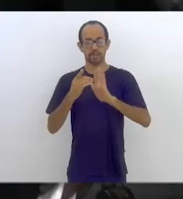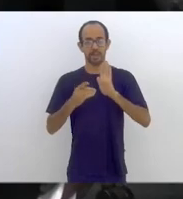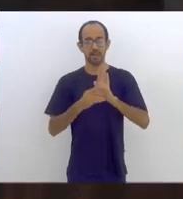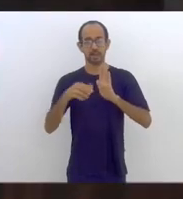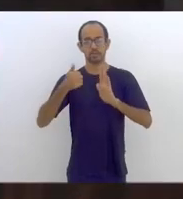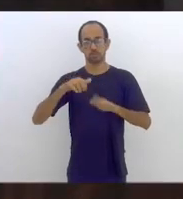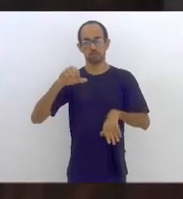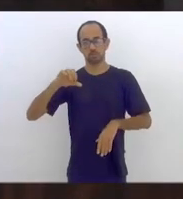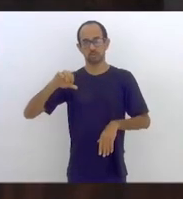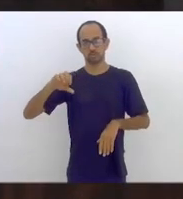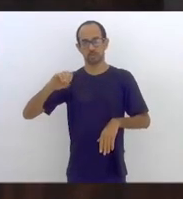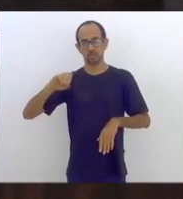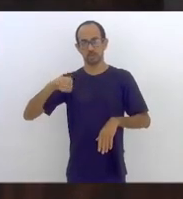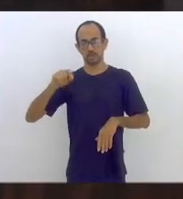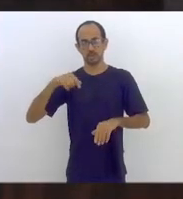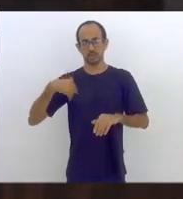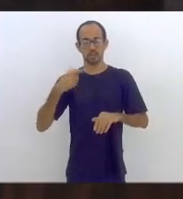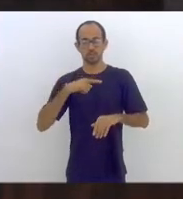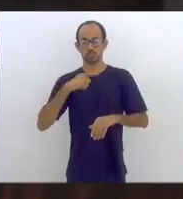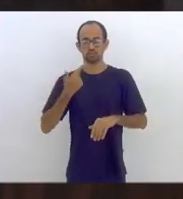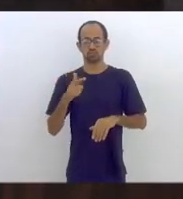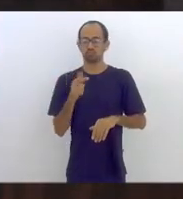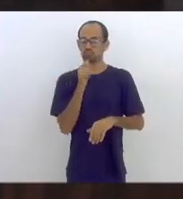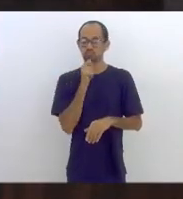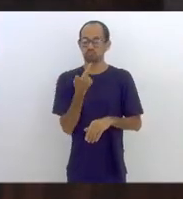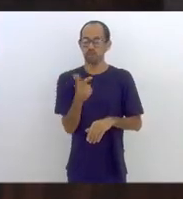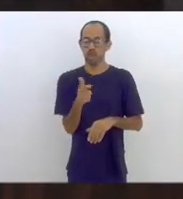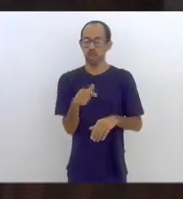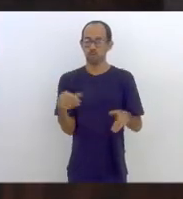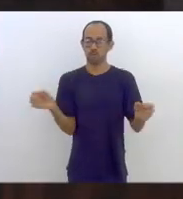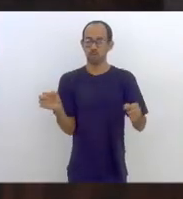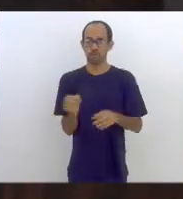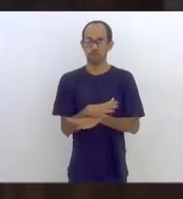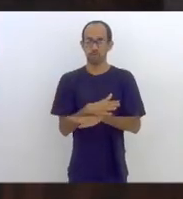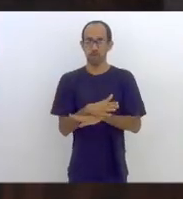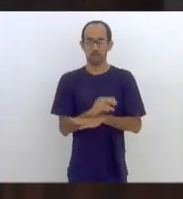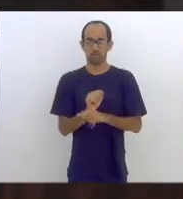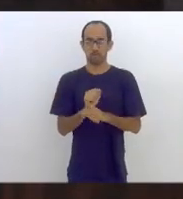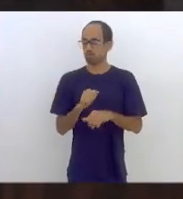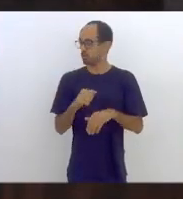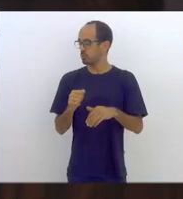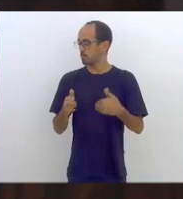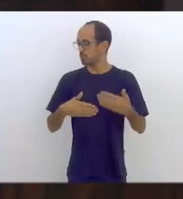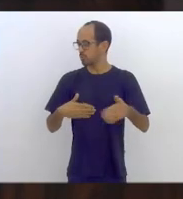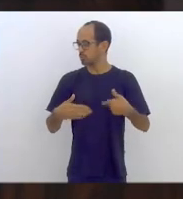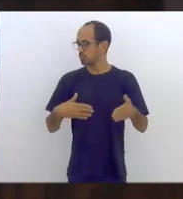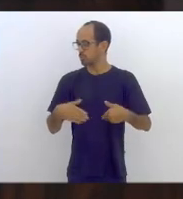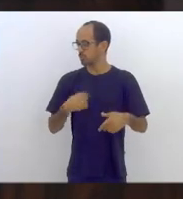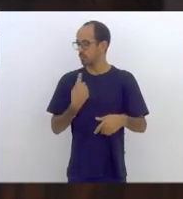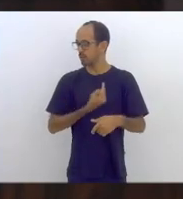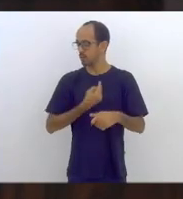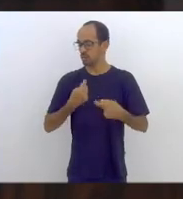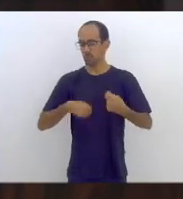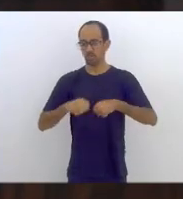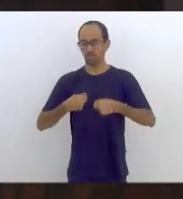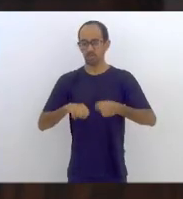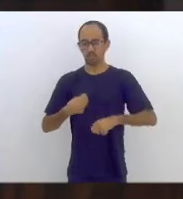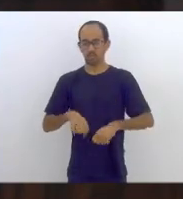que o estado não tem um levantamento tão completo sobre a cadeia produtiva da nossa economia